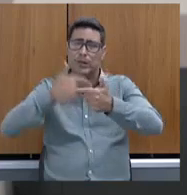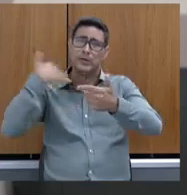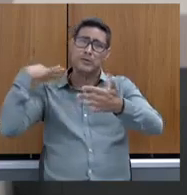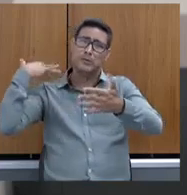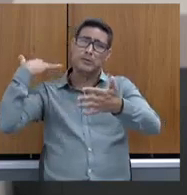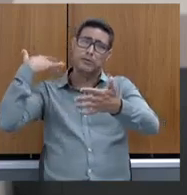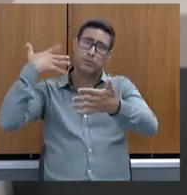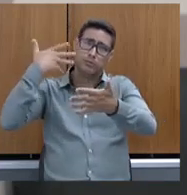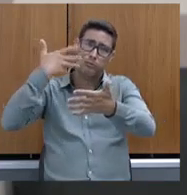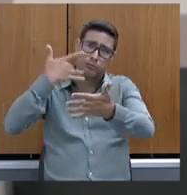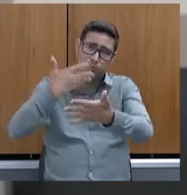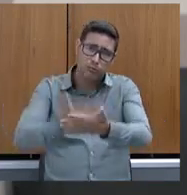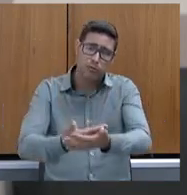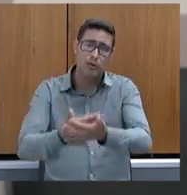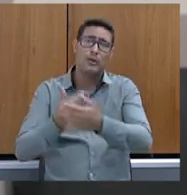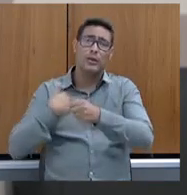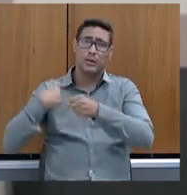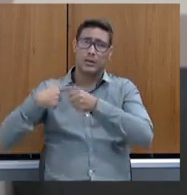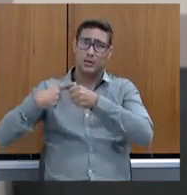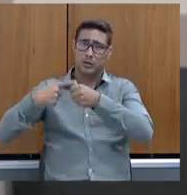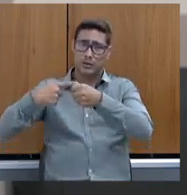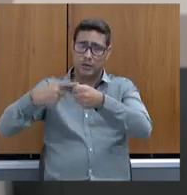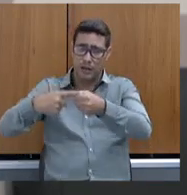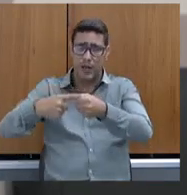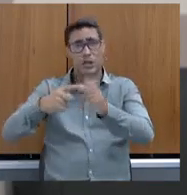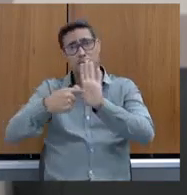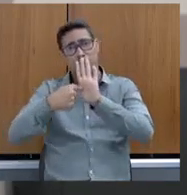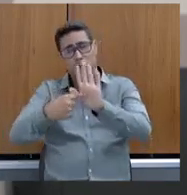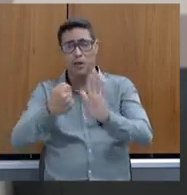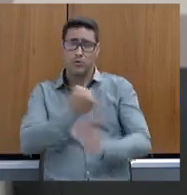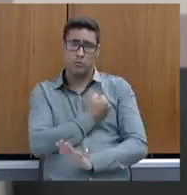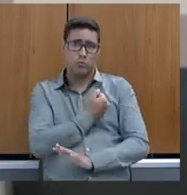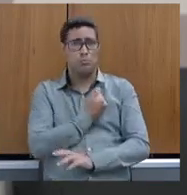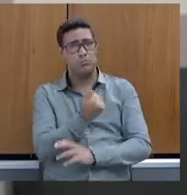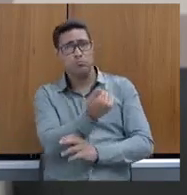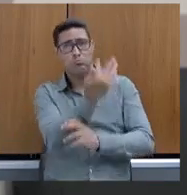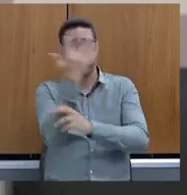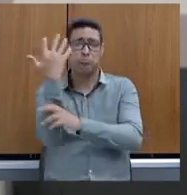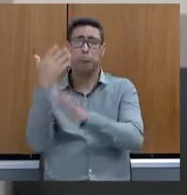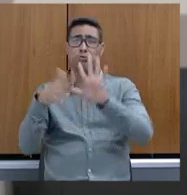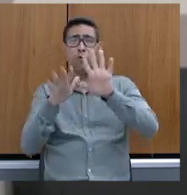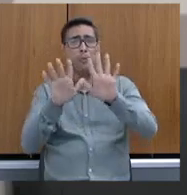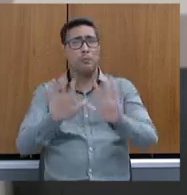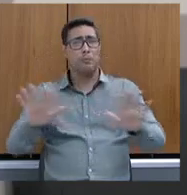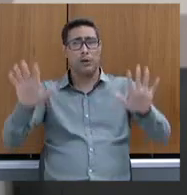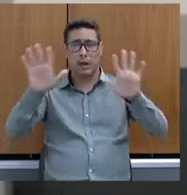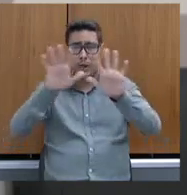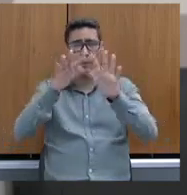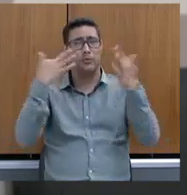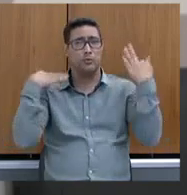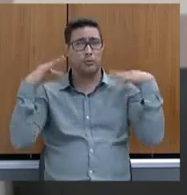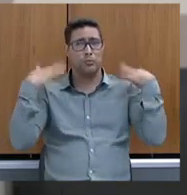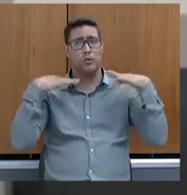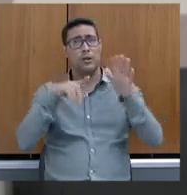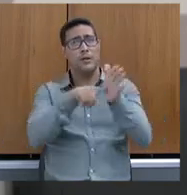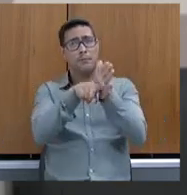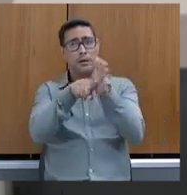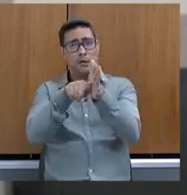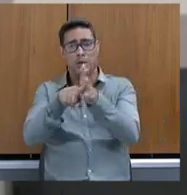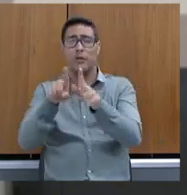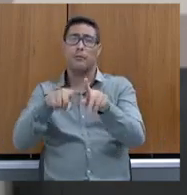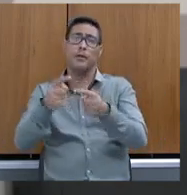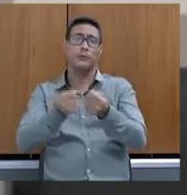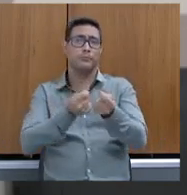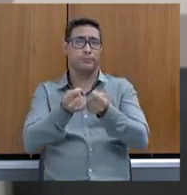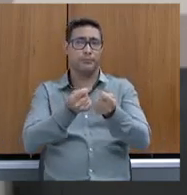pelos municípios e que refletido nos números refletivo no mapa do Turismo refletido na pesquisa e atividade econômica